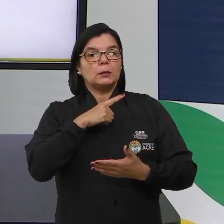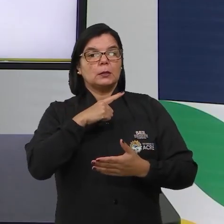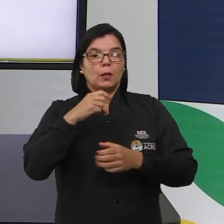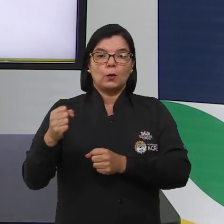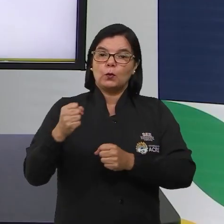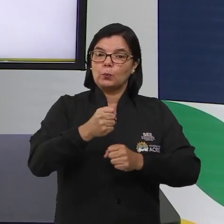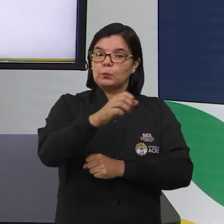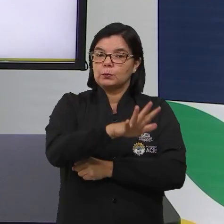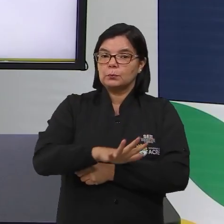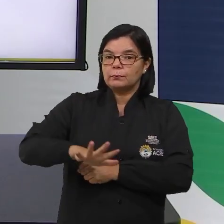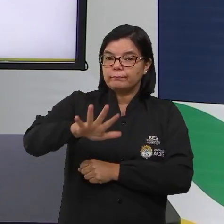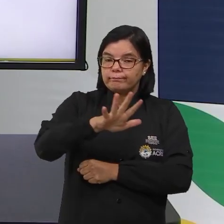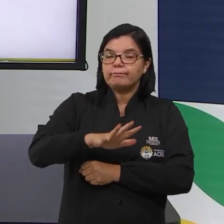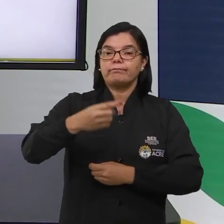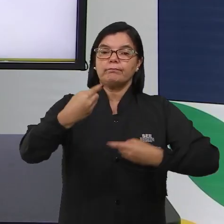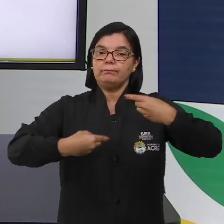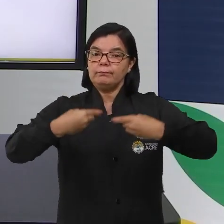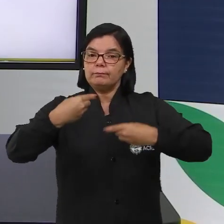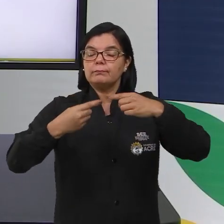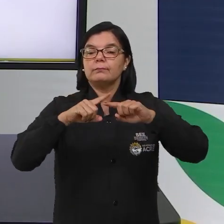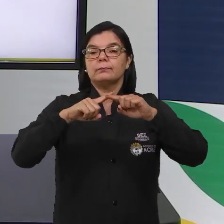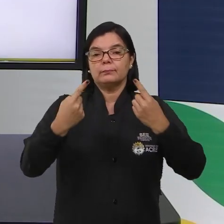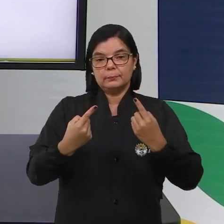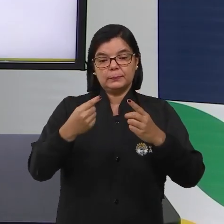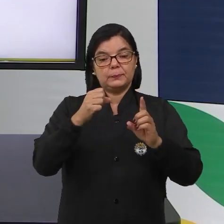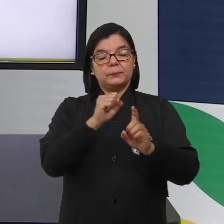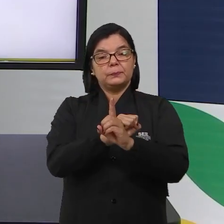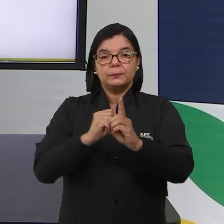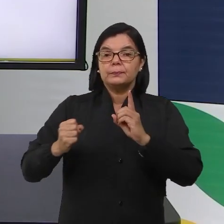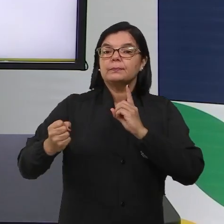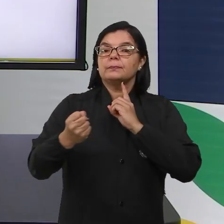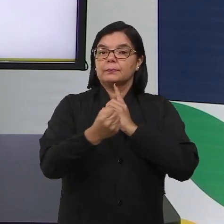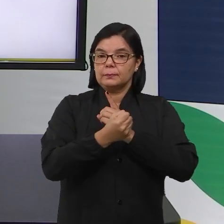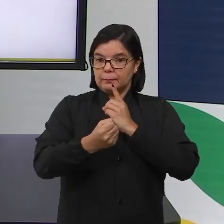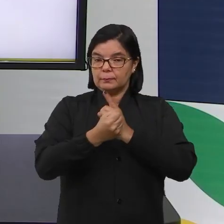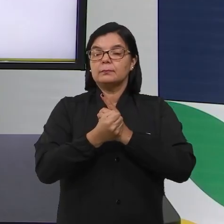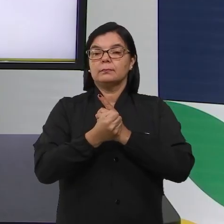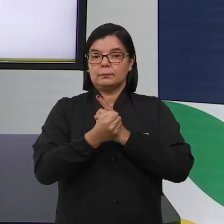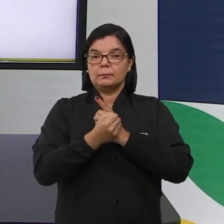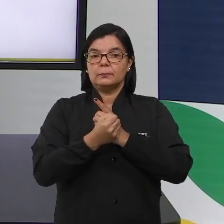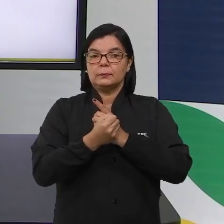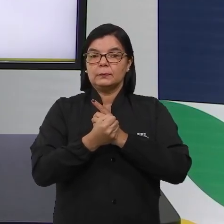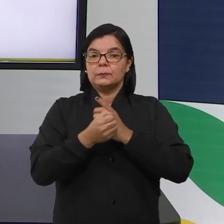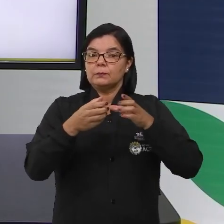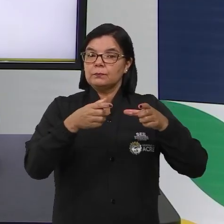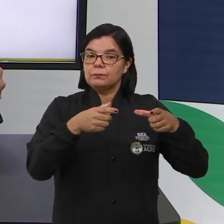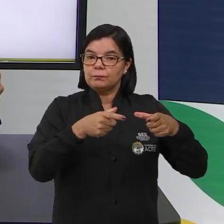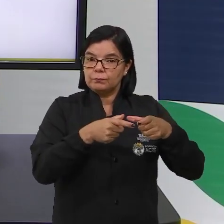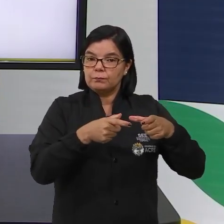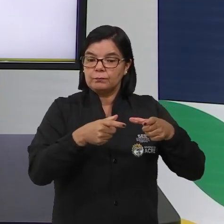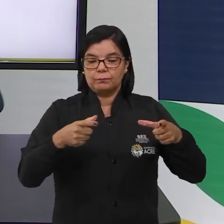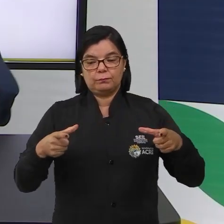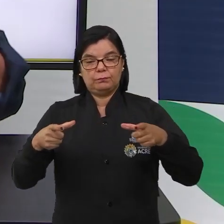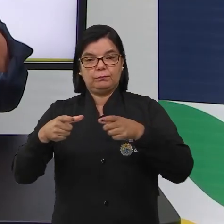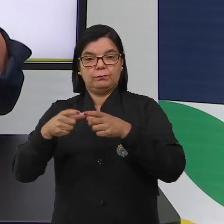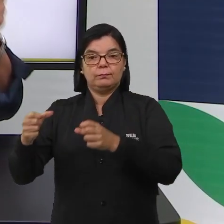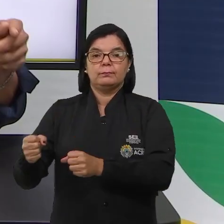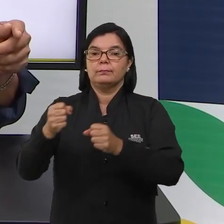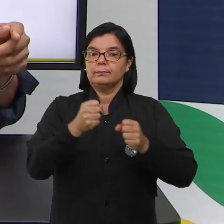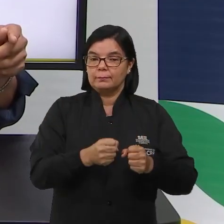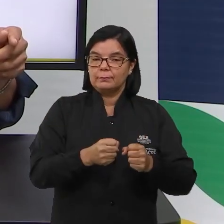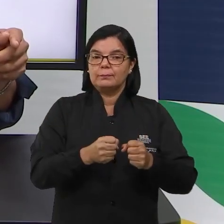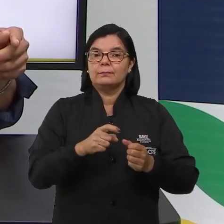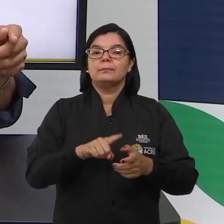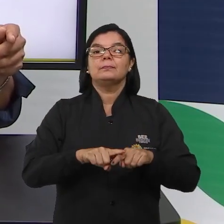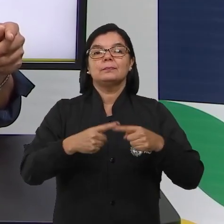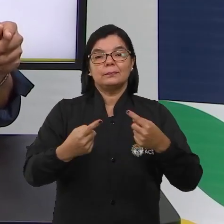poder geral, que é o poder político, mas a sociedade ela é esfacelada em micropoderes. É aí